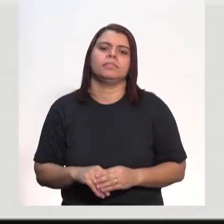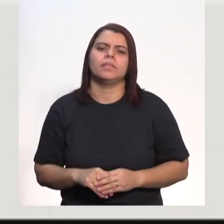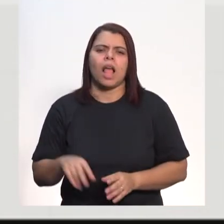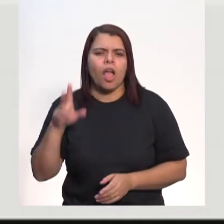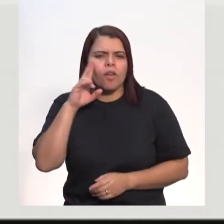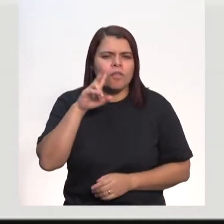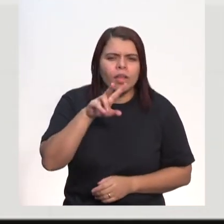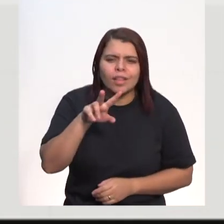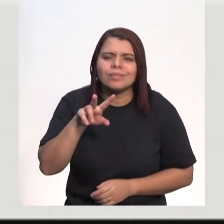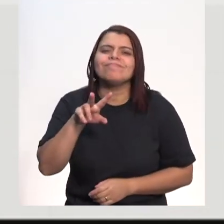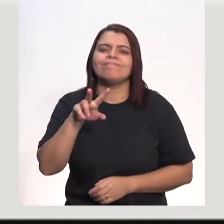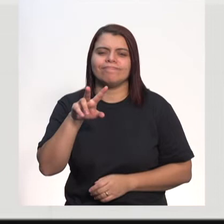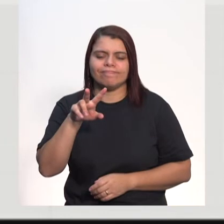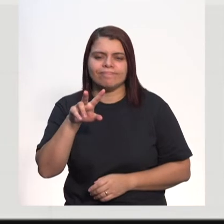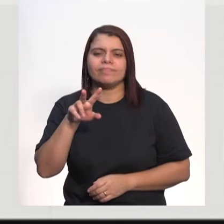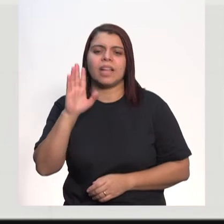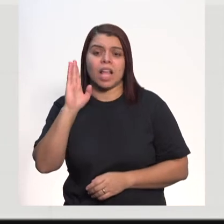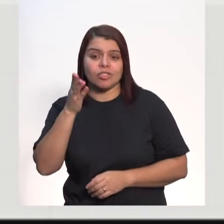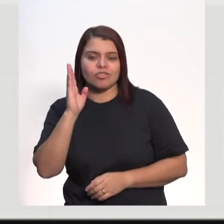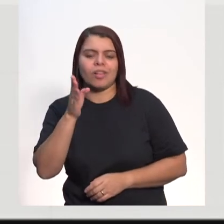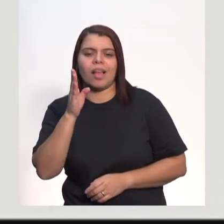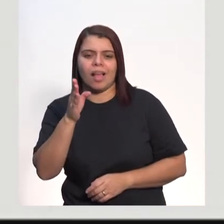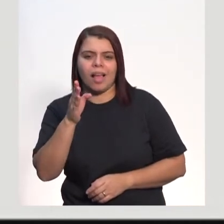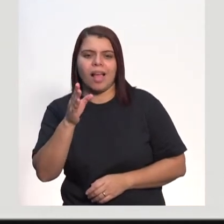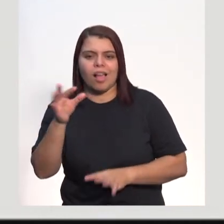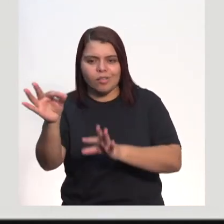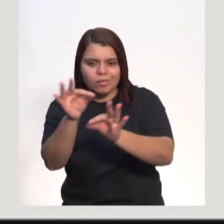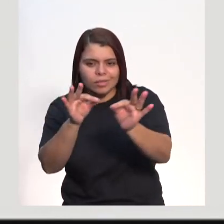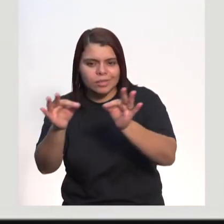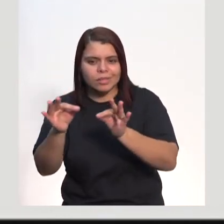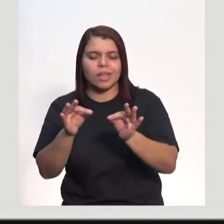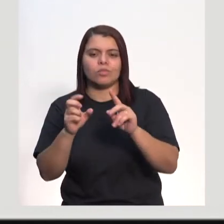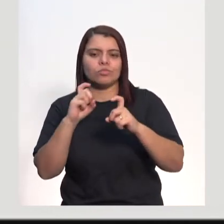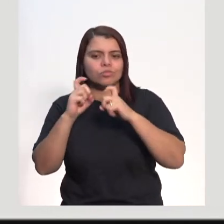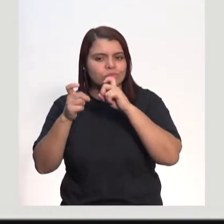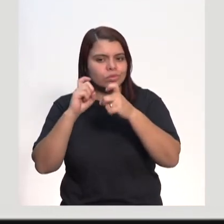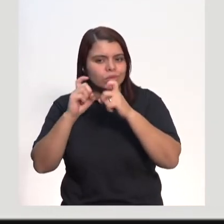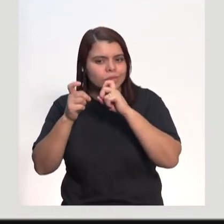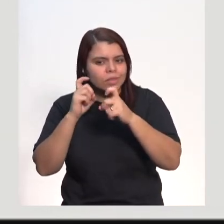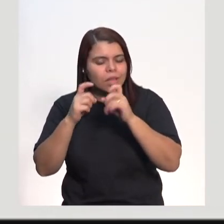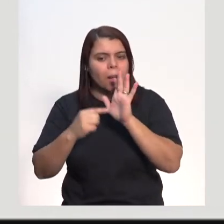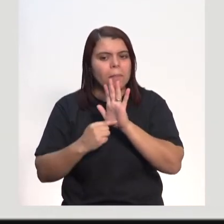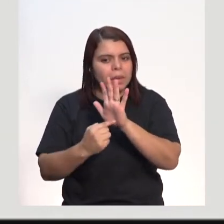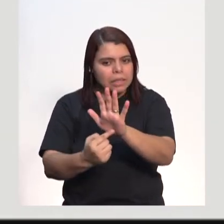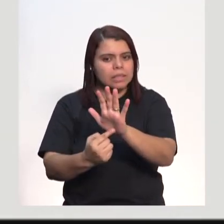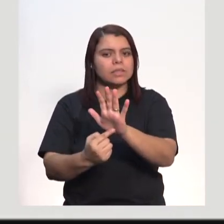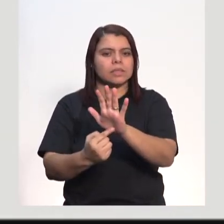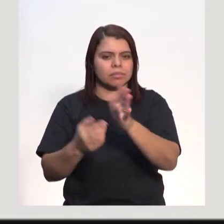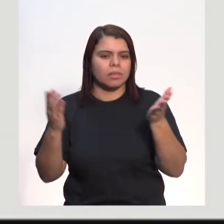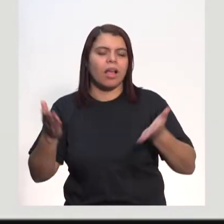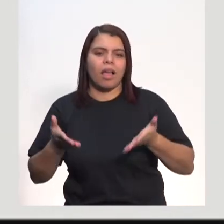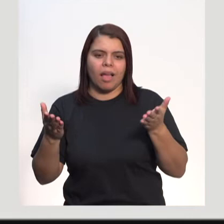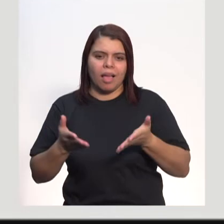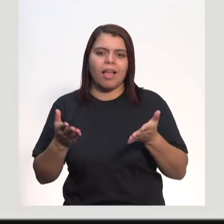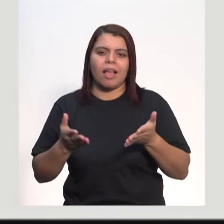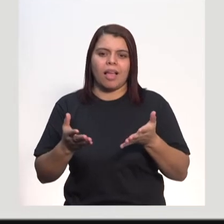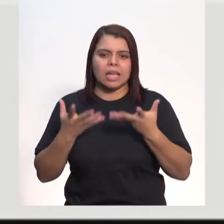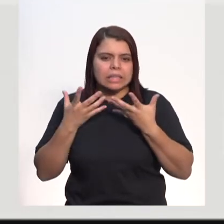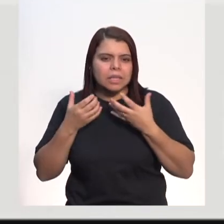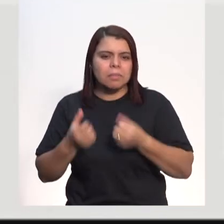Veja, a reunião teste aparece aqui, assim como vai aparecer também para as pessoas que receberam o